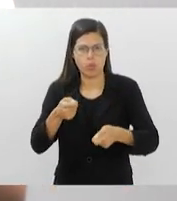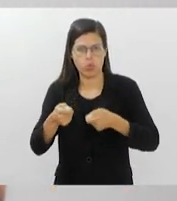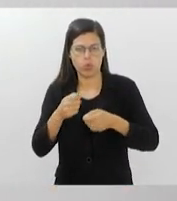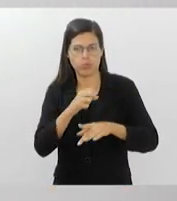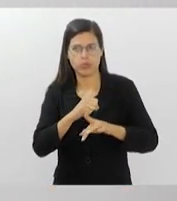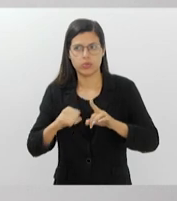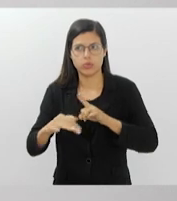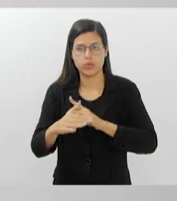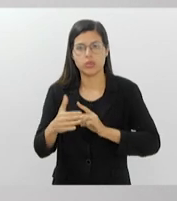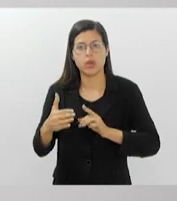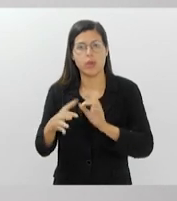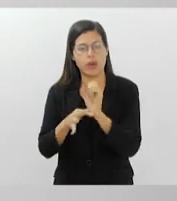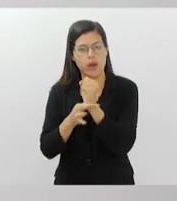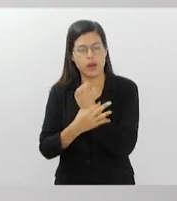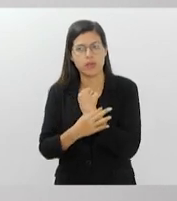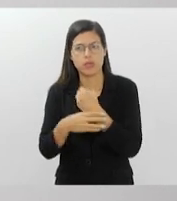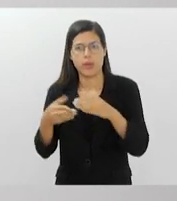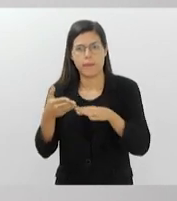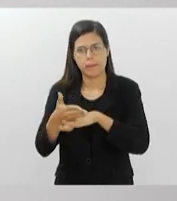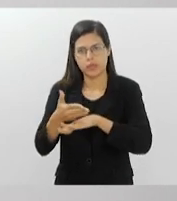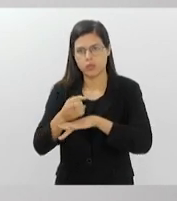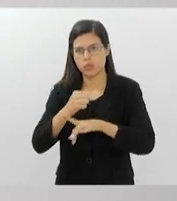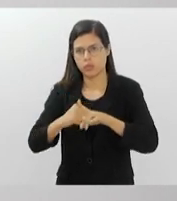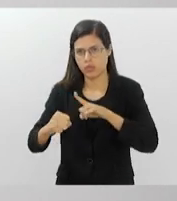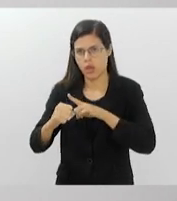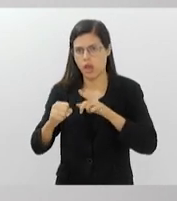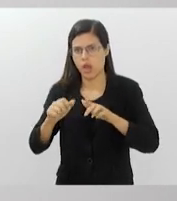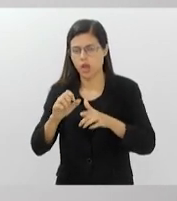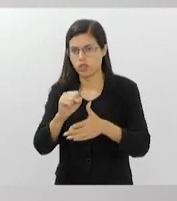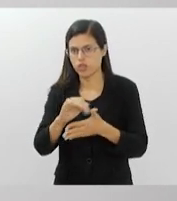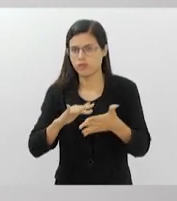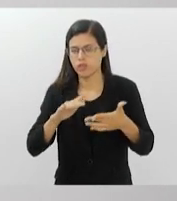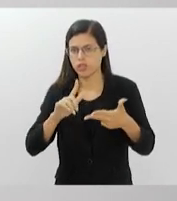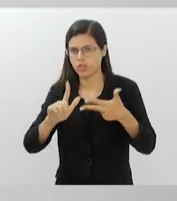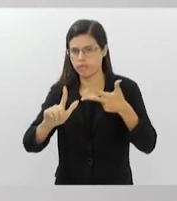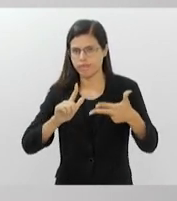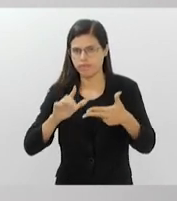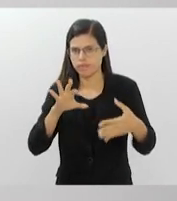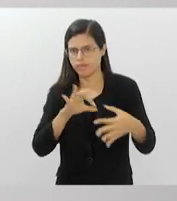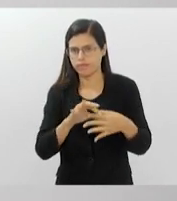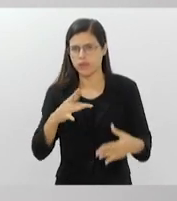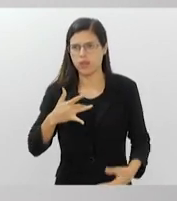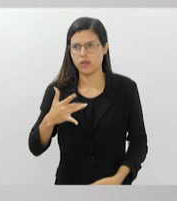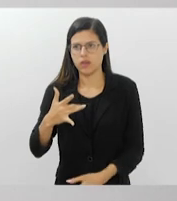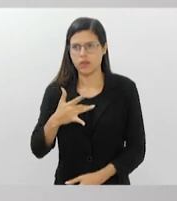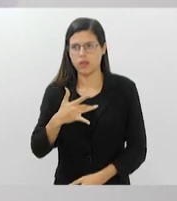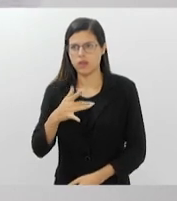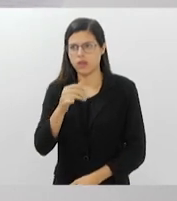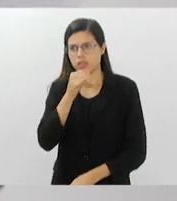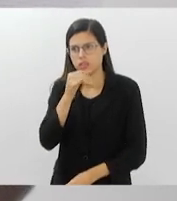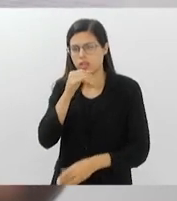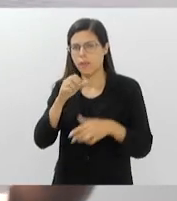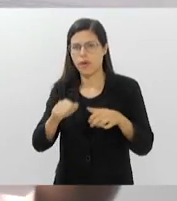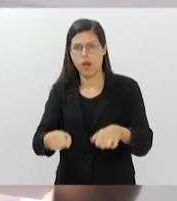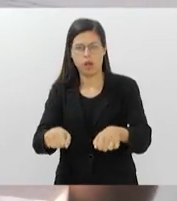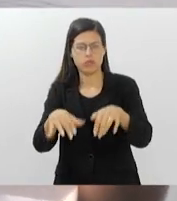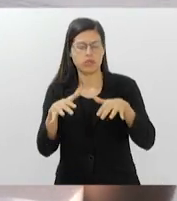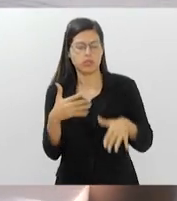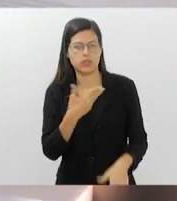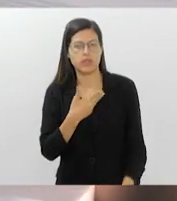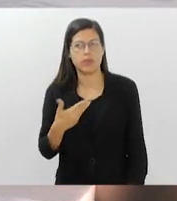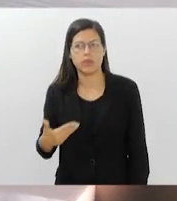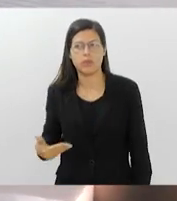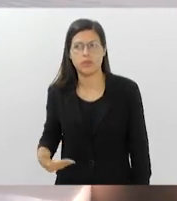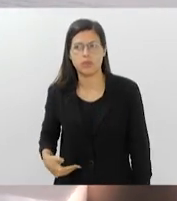participação da sociedade civil nas atividades legislativas ligadas à tuberculose a exemplo da realização de audiências públicas